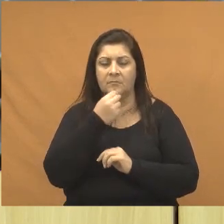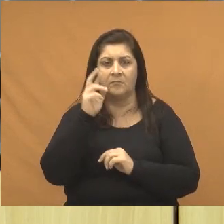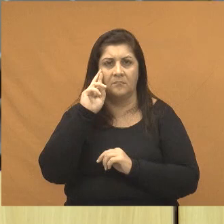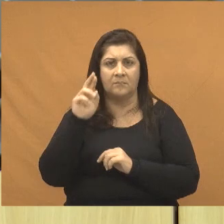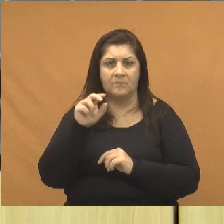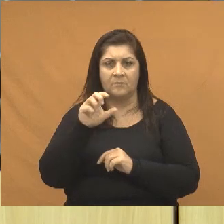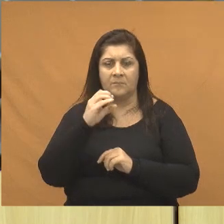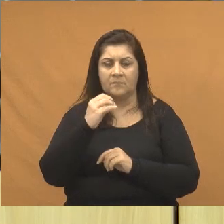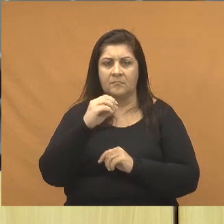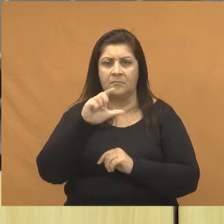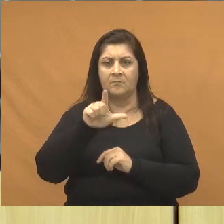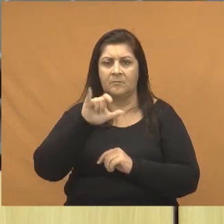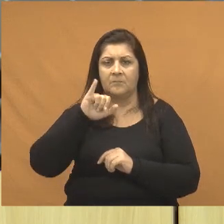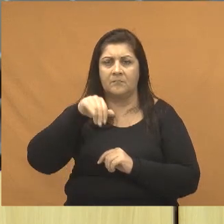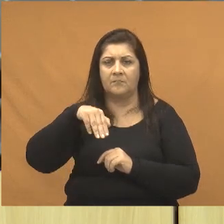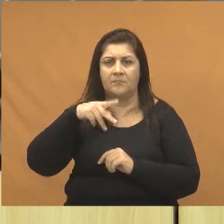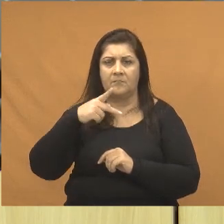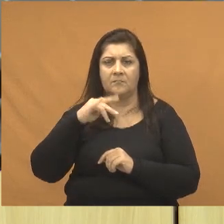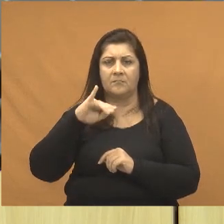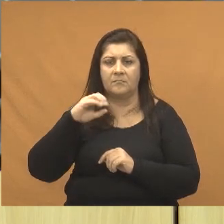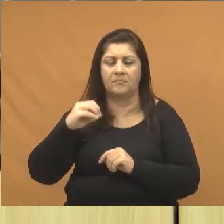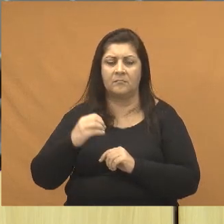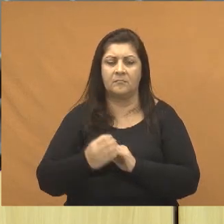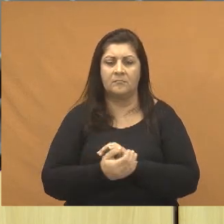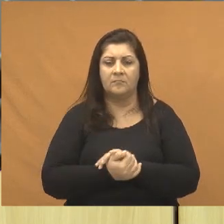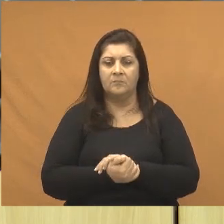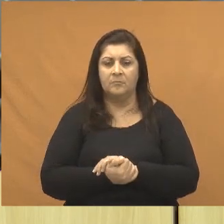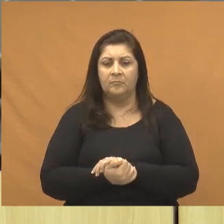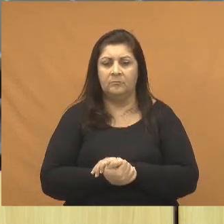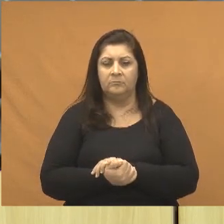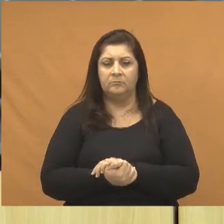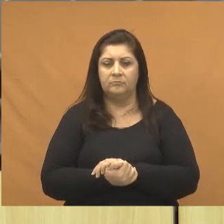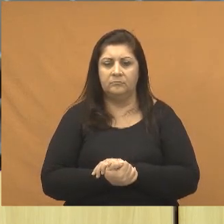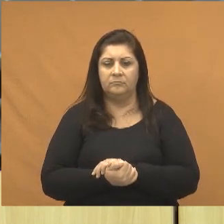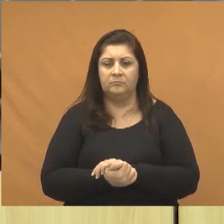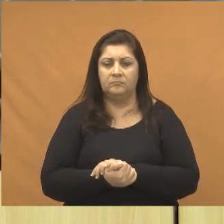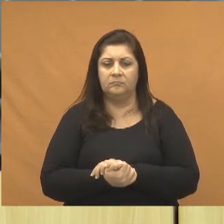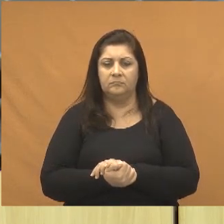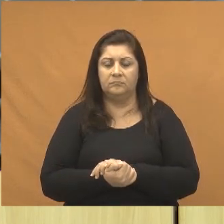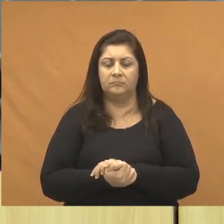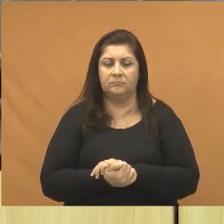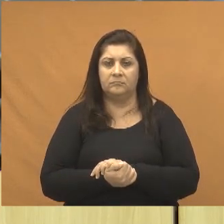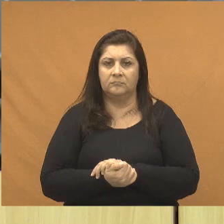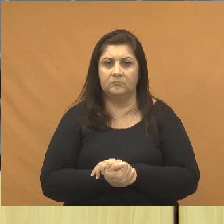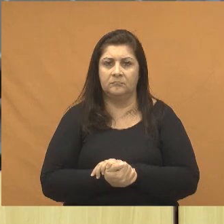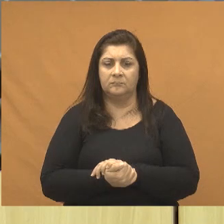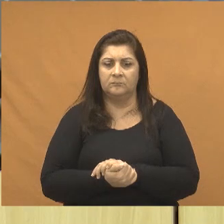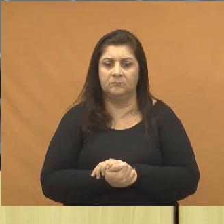Jacunas do Lar Frederico Ozerante de Jacareí, Jadir